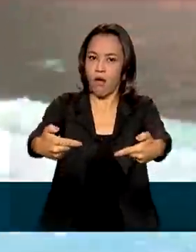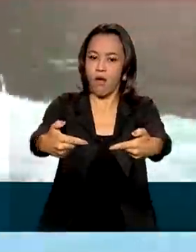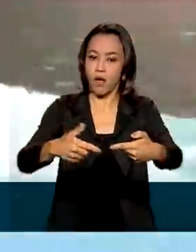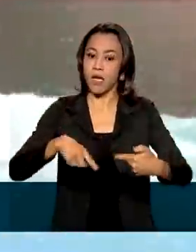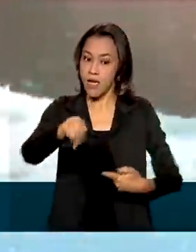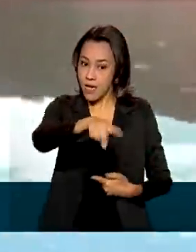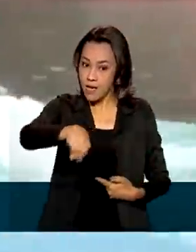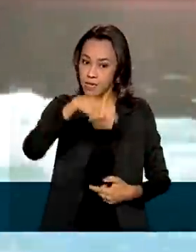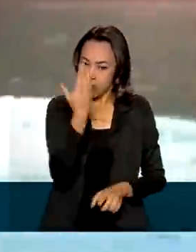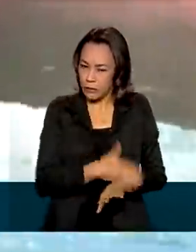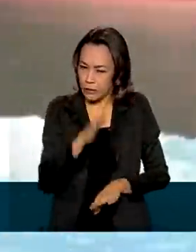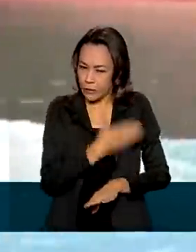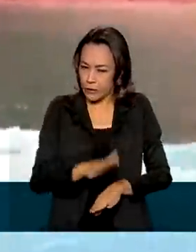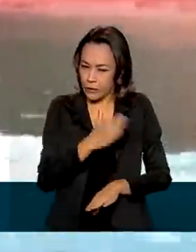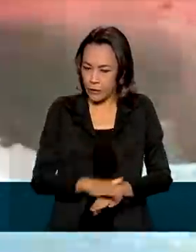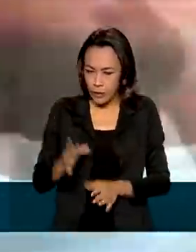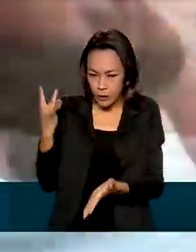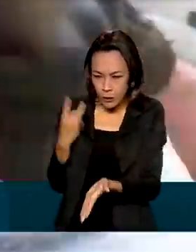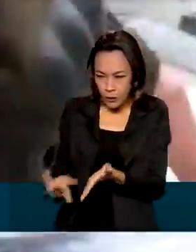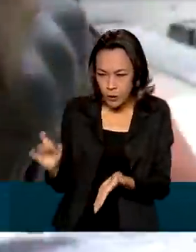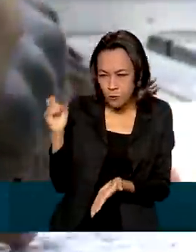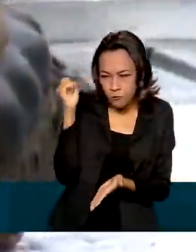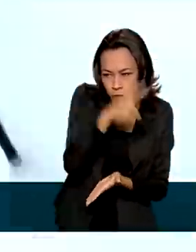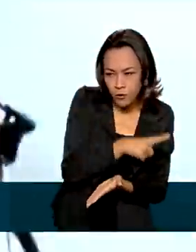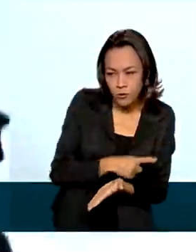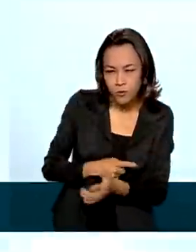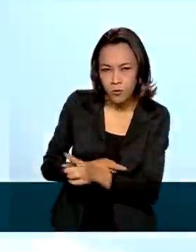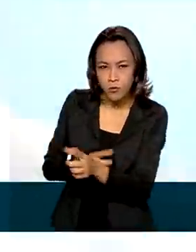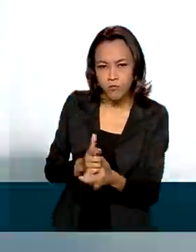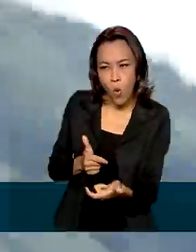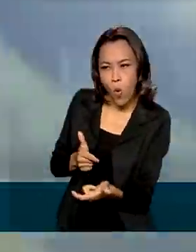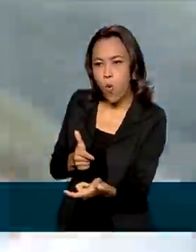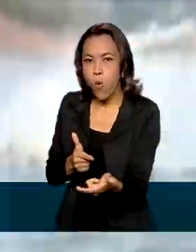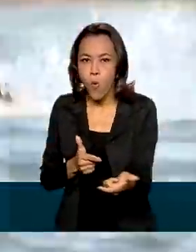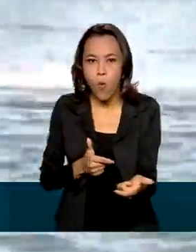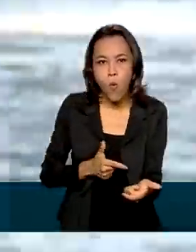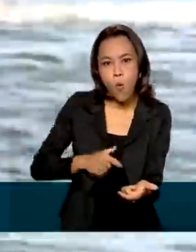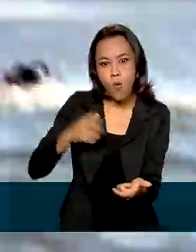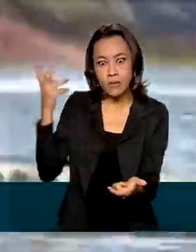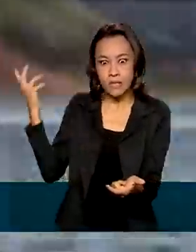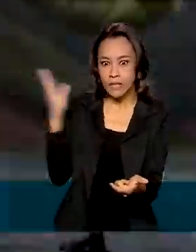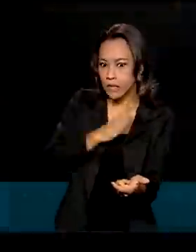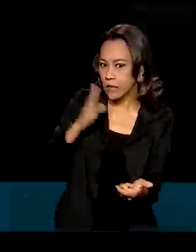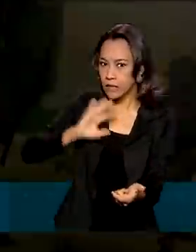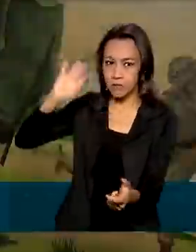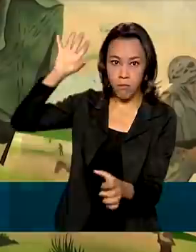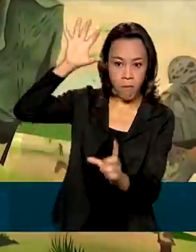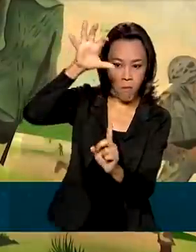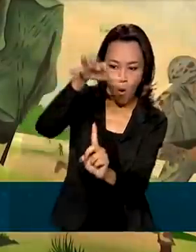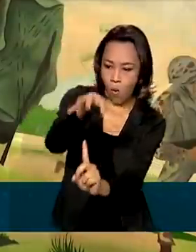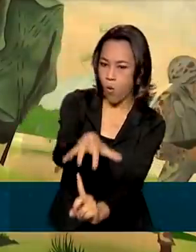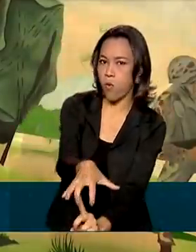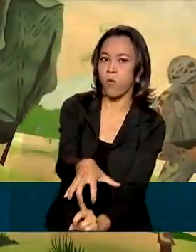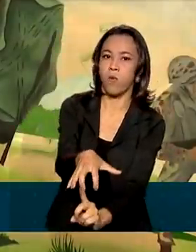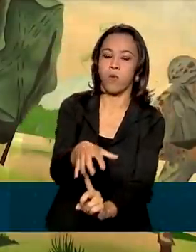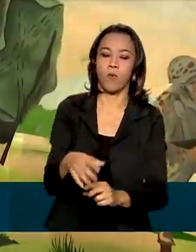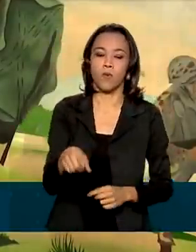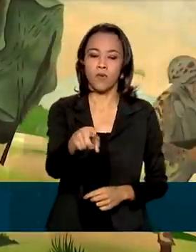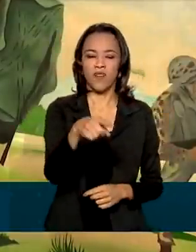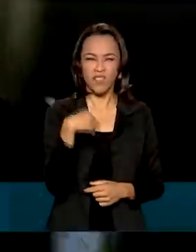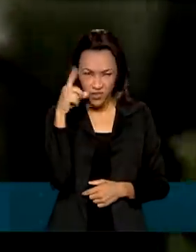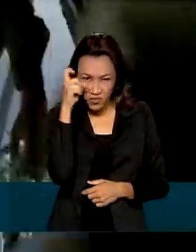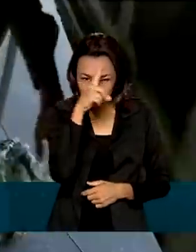são treinados para atuar em ambientes de difícil acesso, onde o salto precisa acontecer em massa d'água. Para a gente não existe